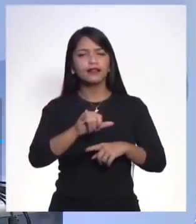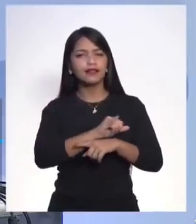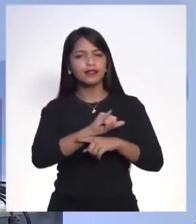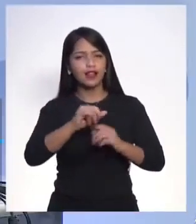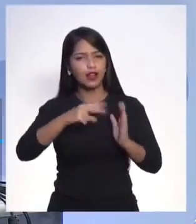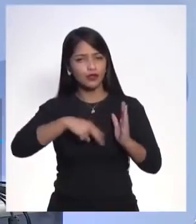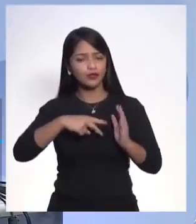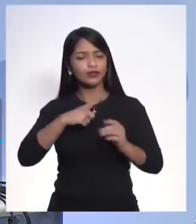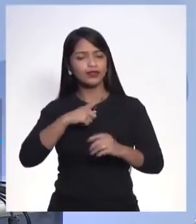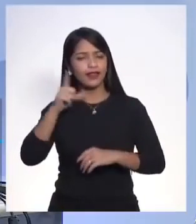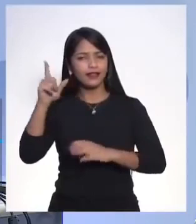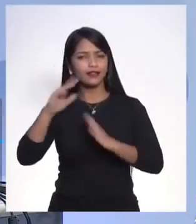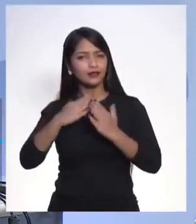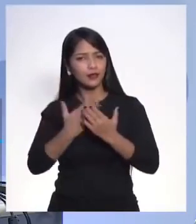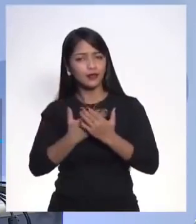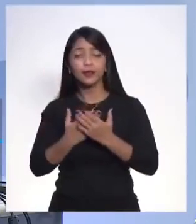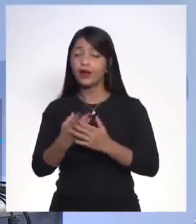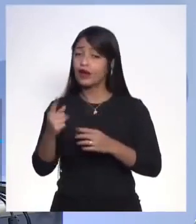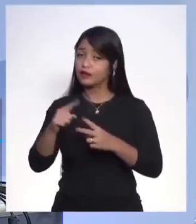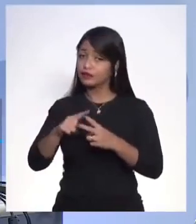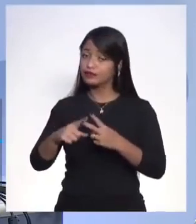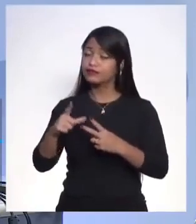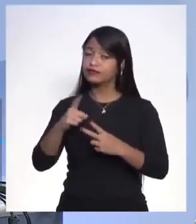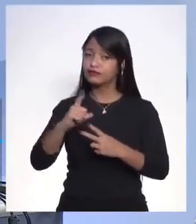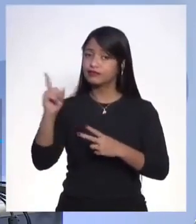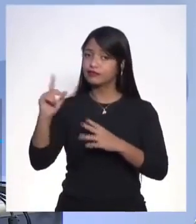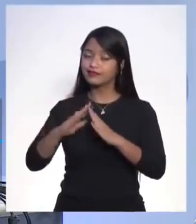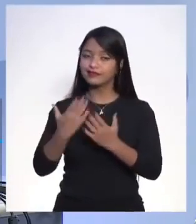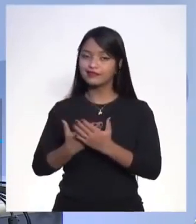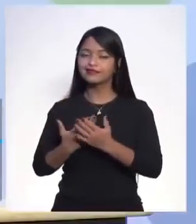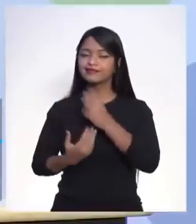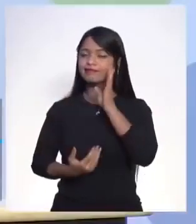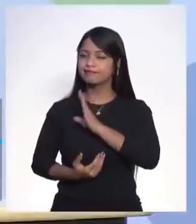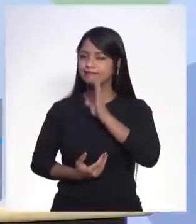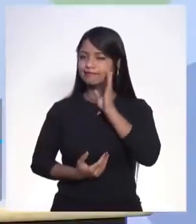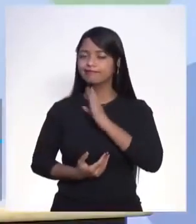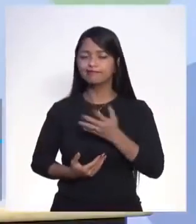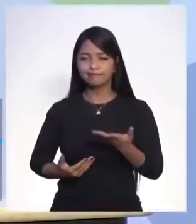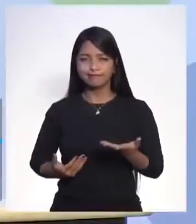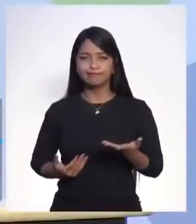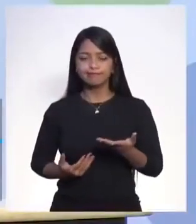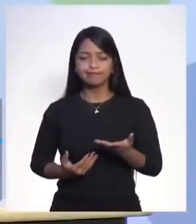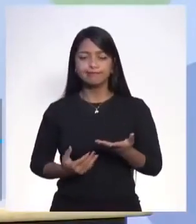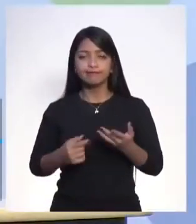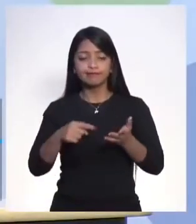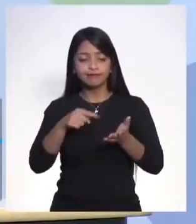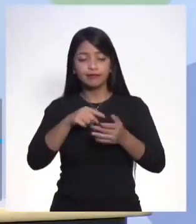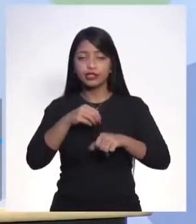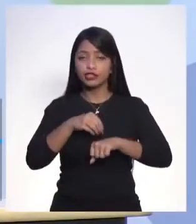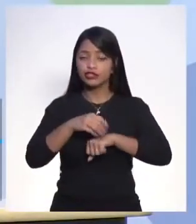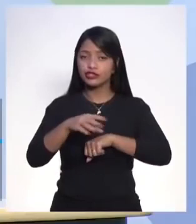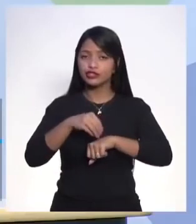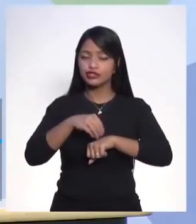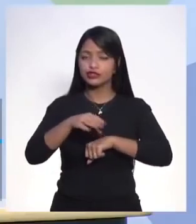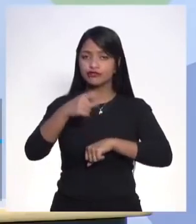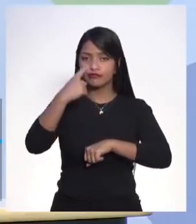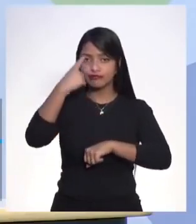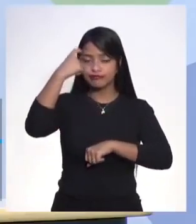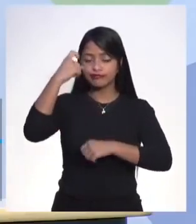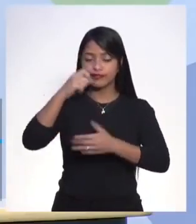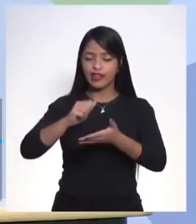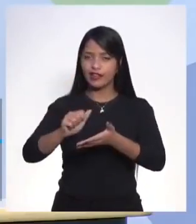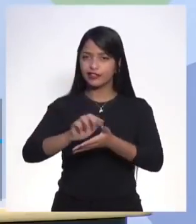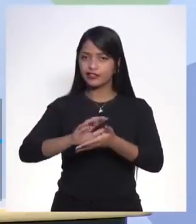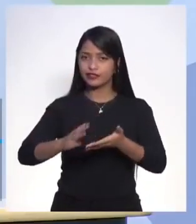até na escola. As duas tem. As duas tem? As duas. Então, são bem legais. Dão assim, ideias também de atividades que a gente possa fazer